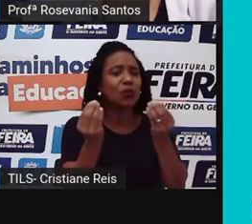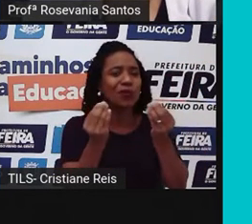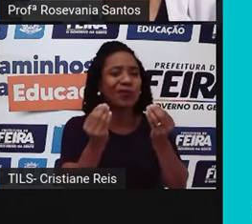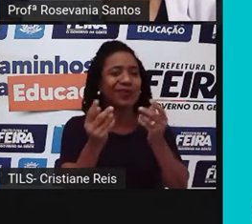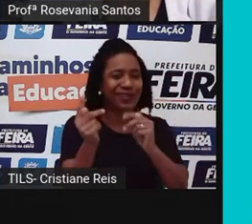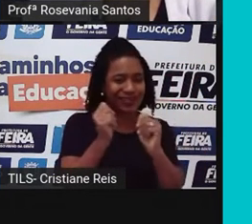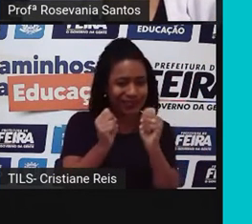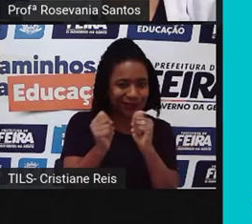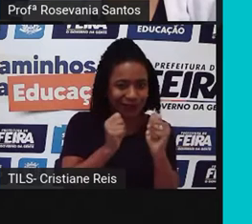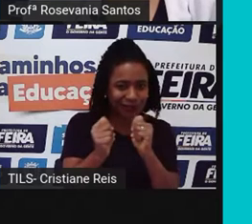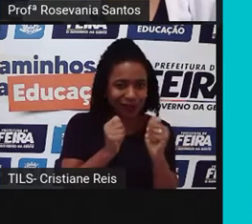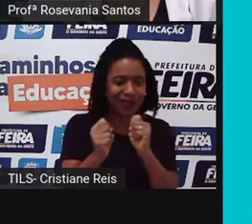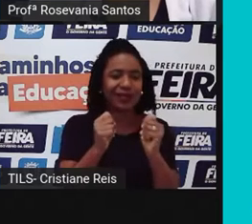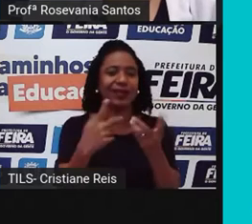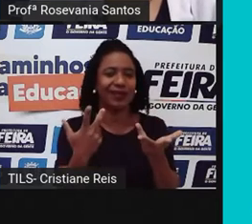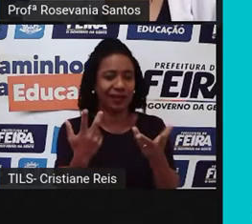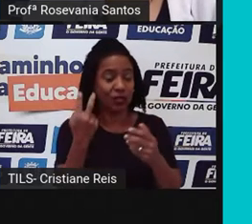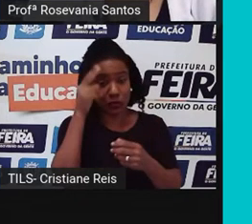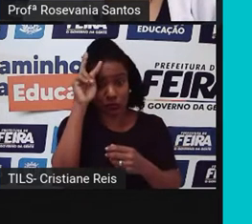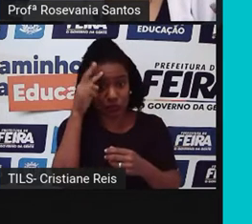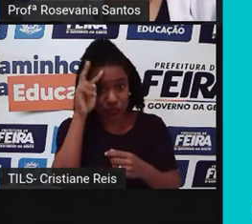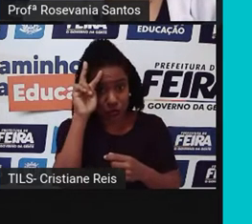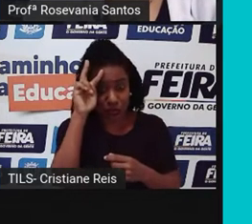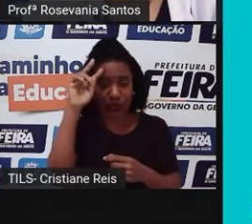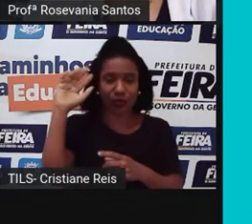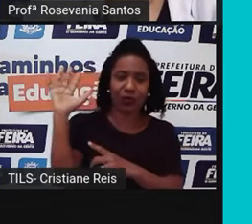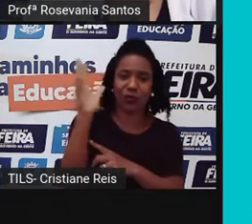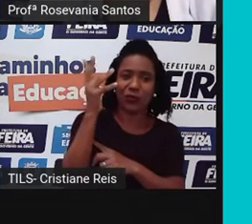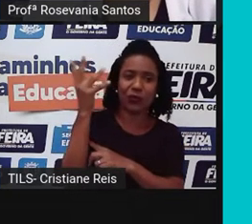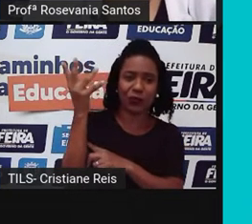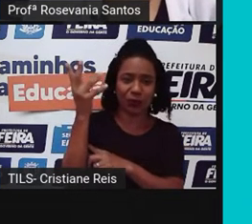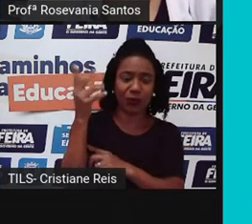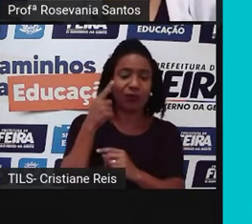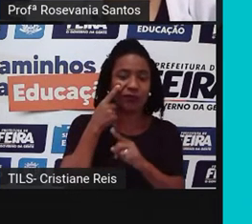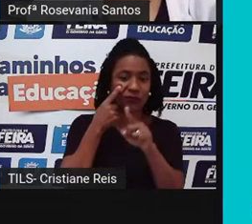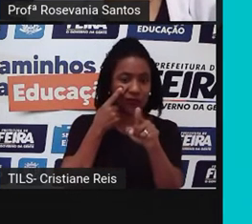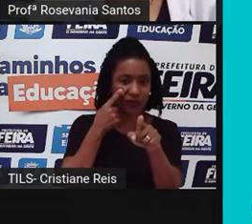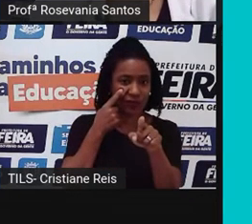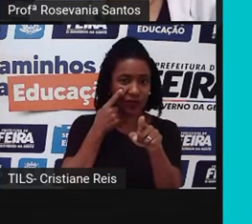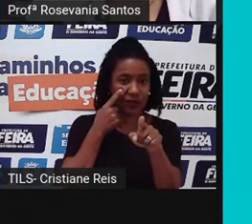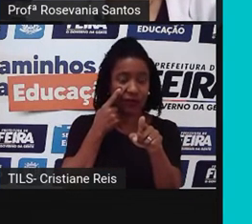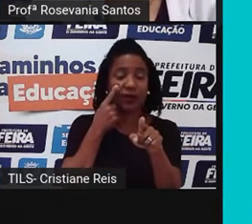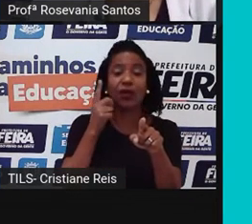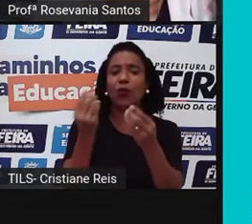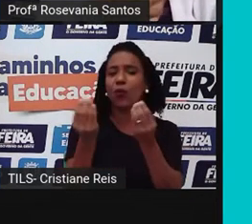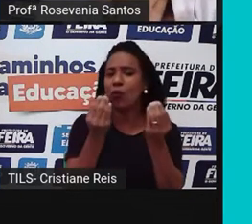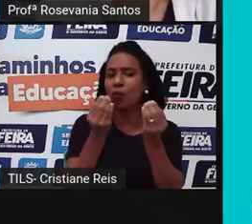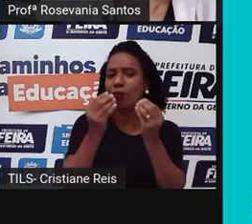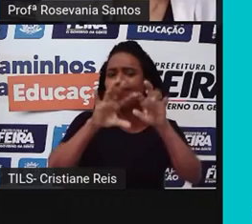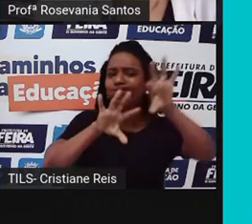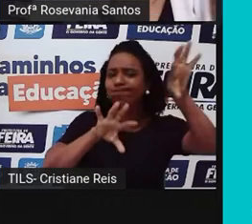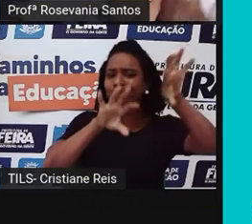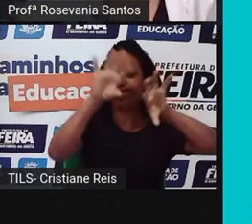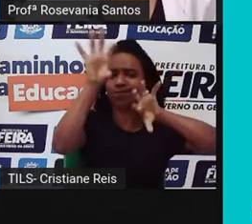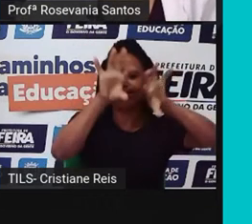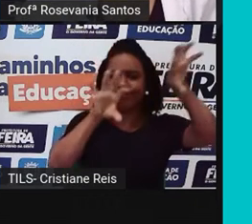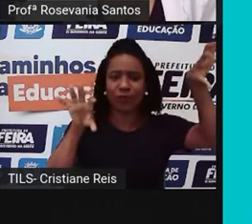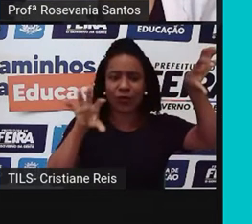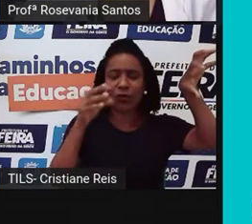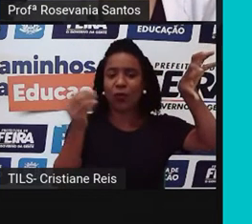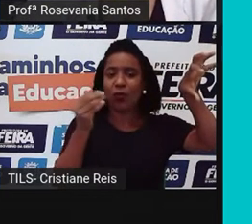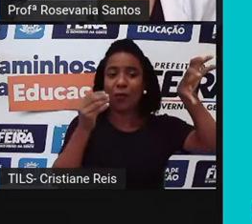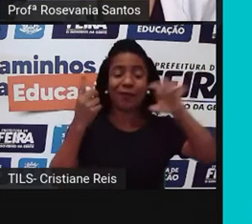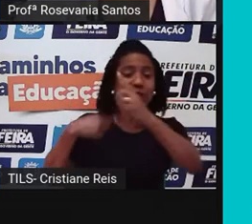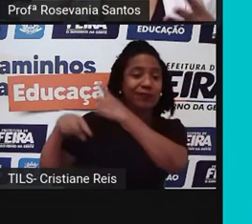econômicos, aspectos históricos. Esse aqui agora é um aspecto histórico, né? A gente usou critérios da história da